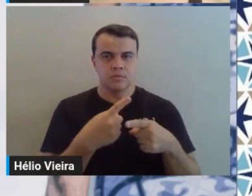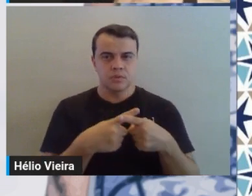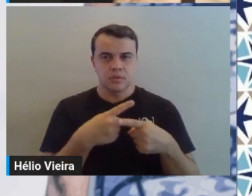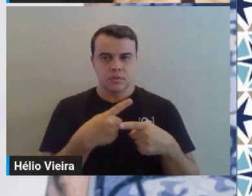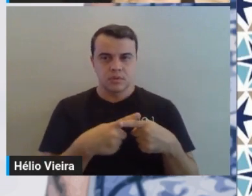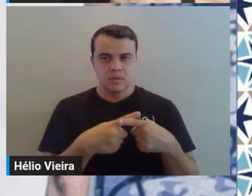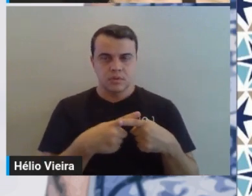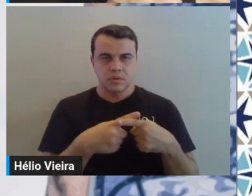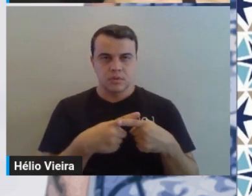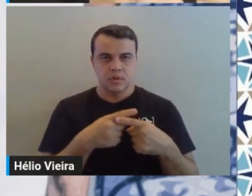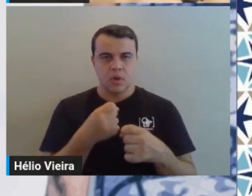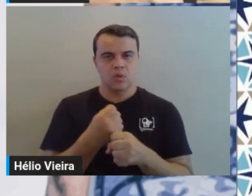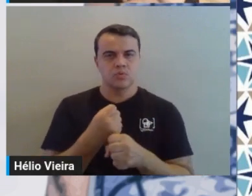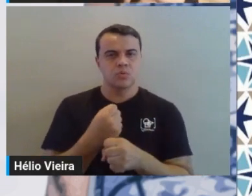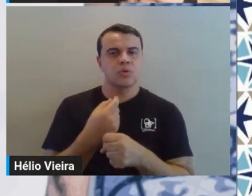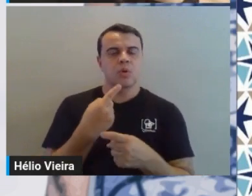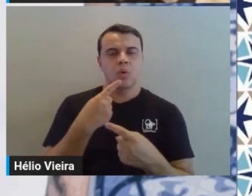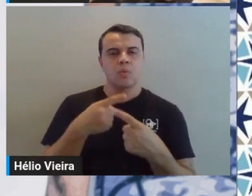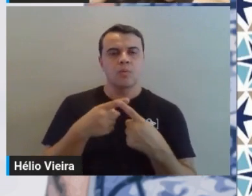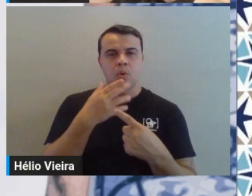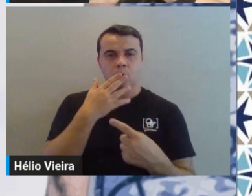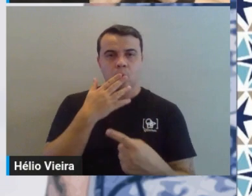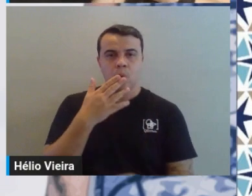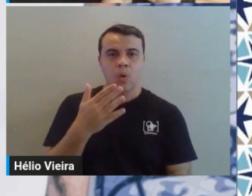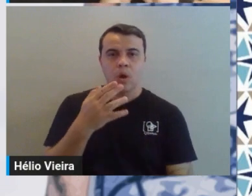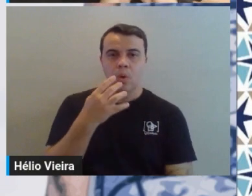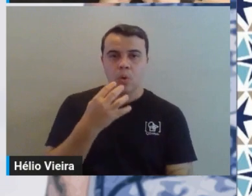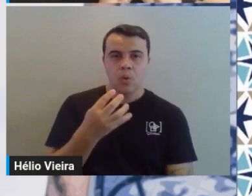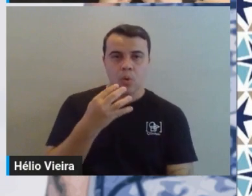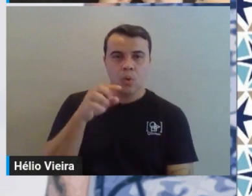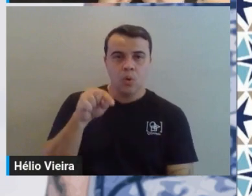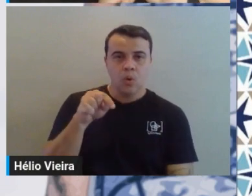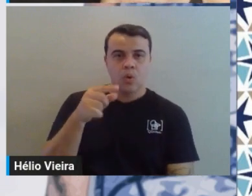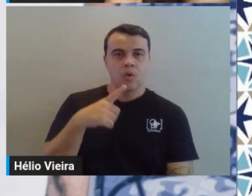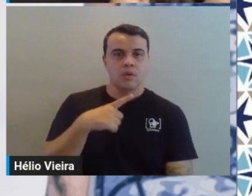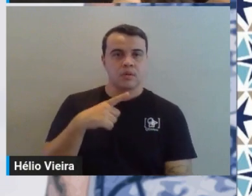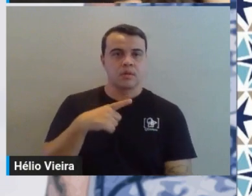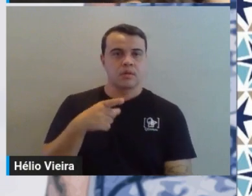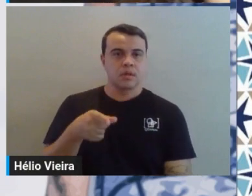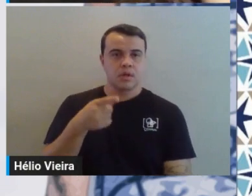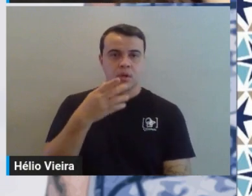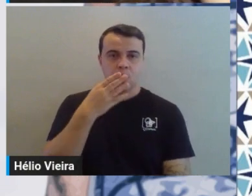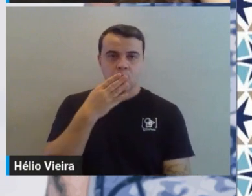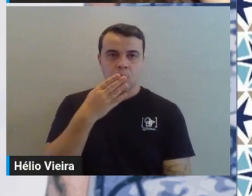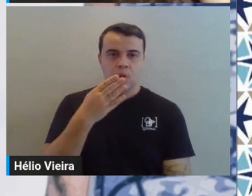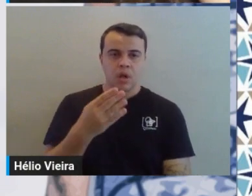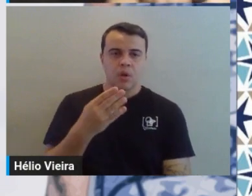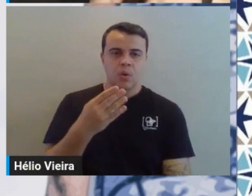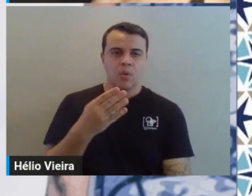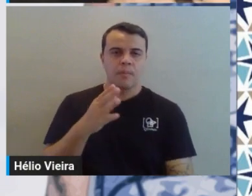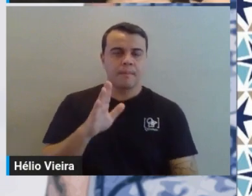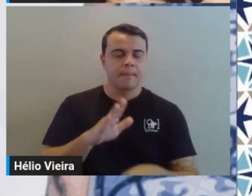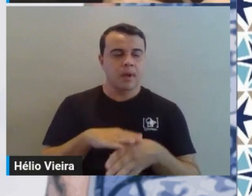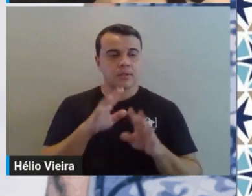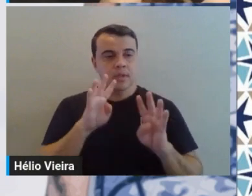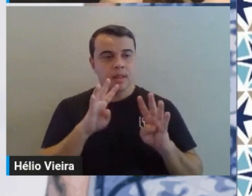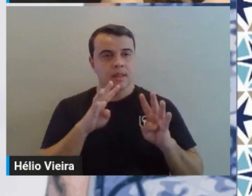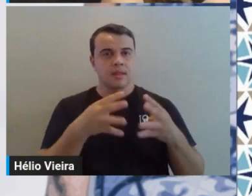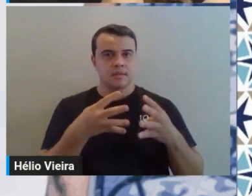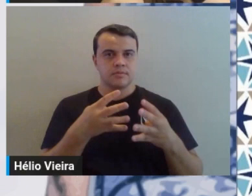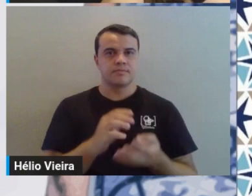foi construído? Quais cores você vê nesse jardim? Qual que mais te chama a